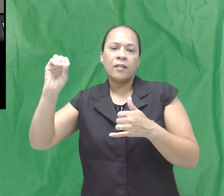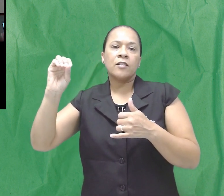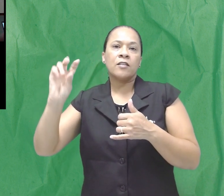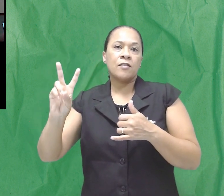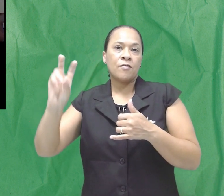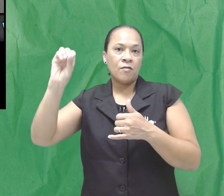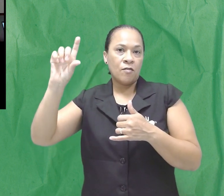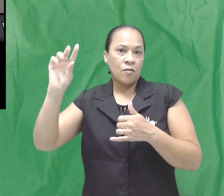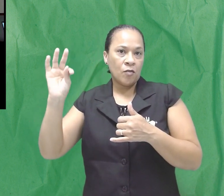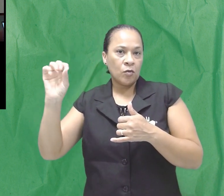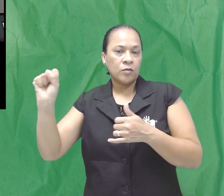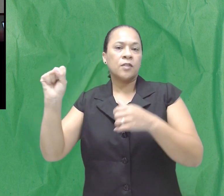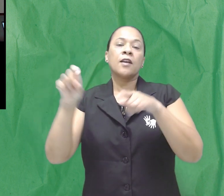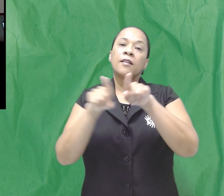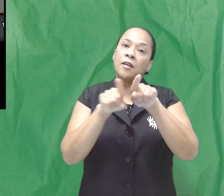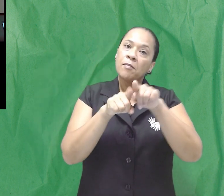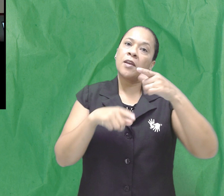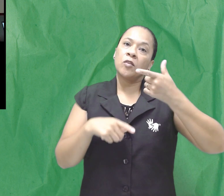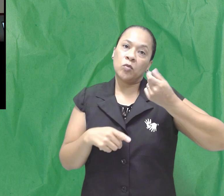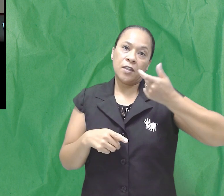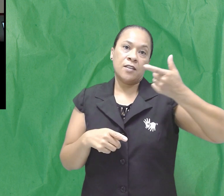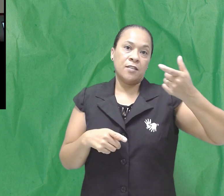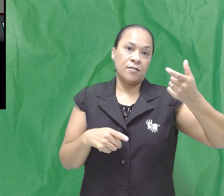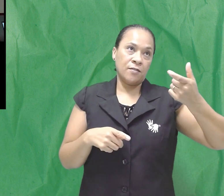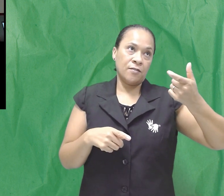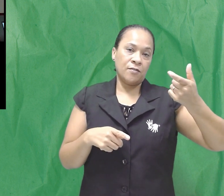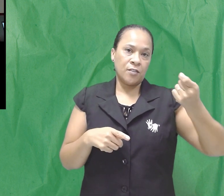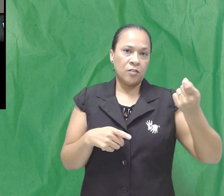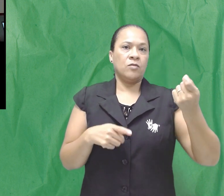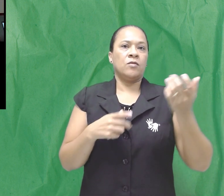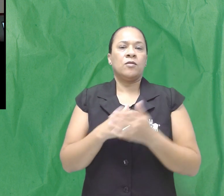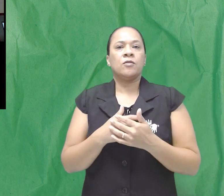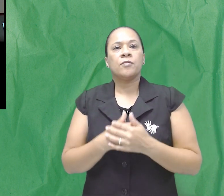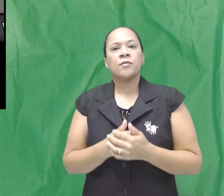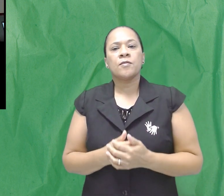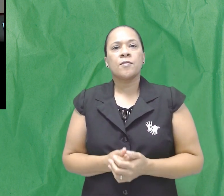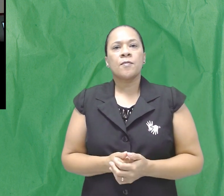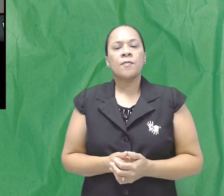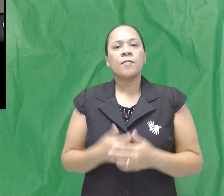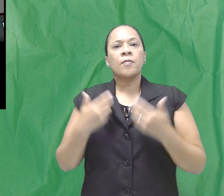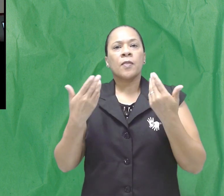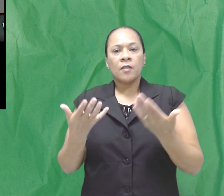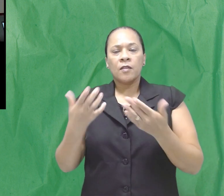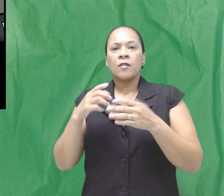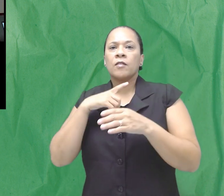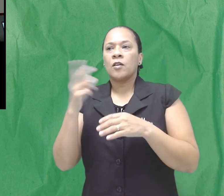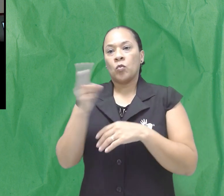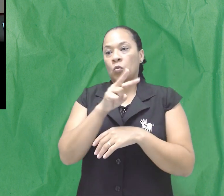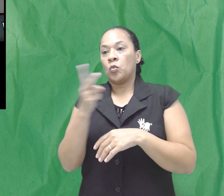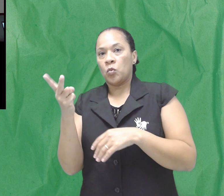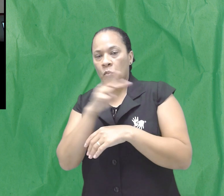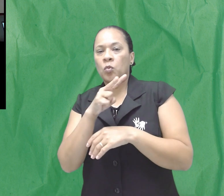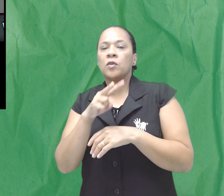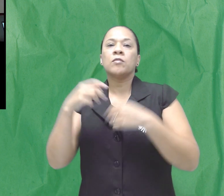que temos equipamentos que trabalham com uma voltagem ou com a outra. Bom, além disso,